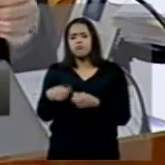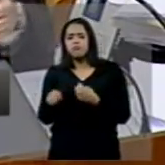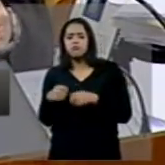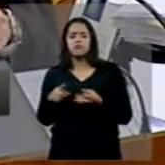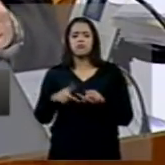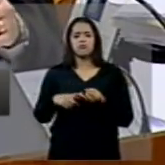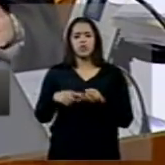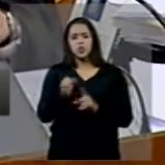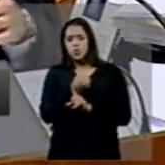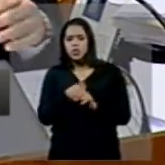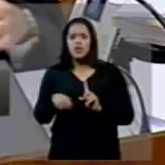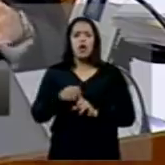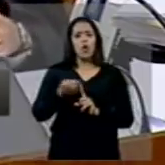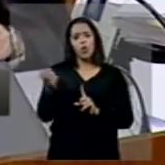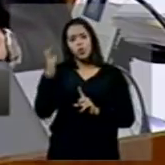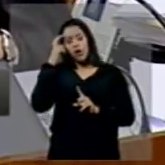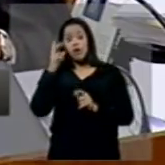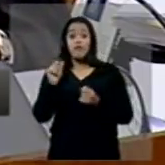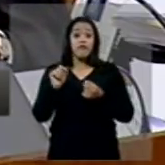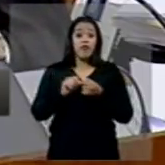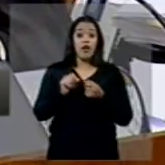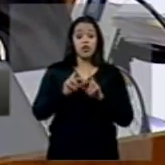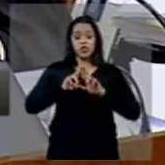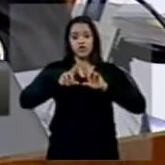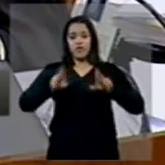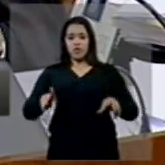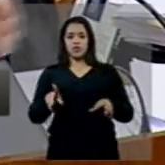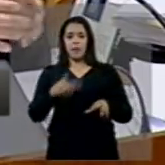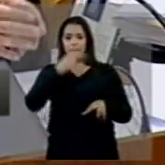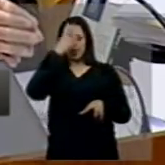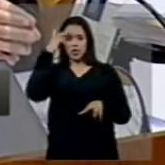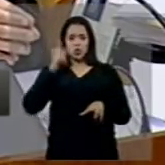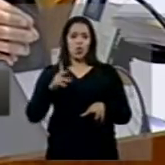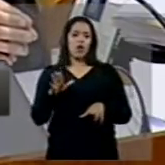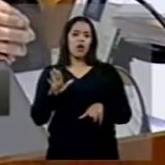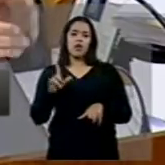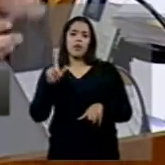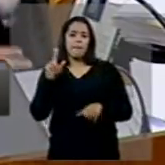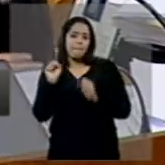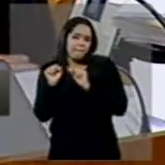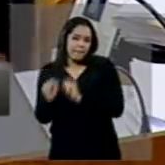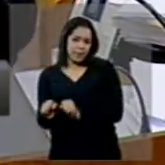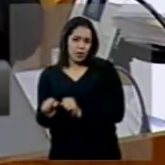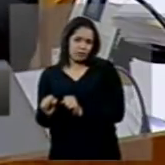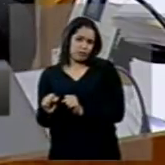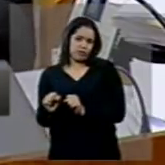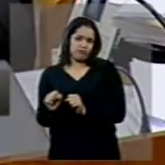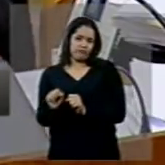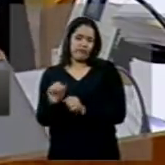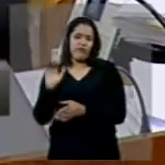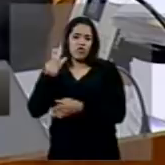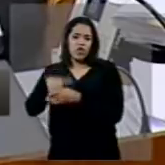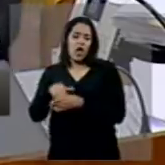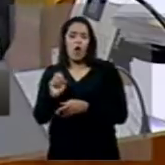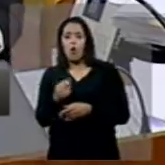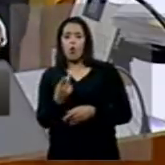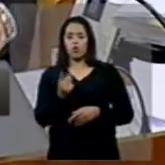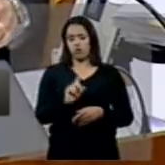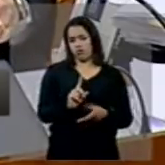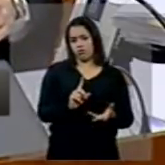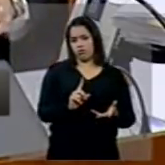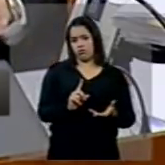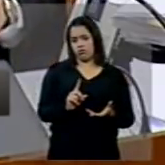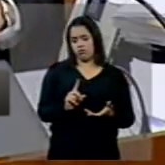social, que possa distinguir entre os brasileiros aqueles que poderão ser eleitores ou não. Ou seja,